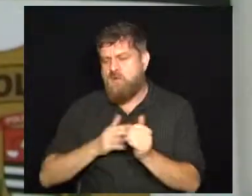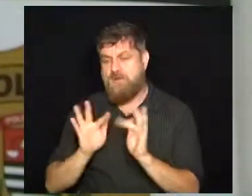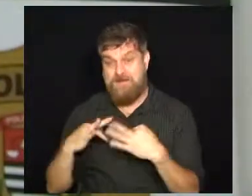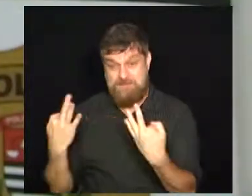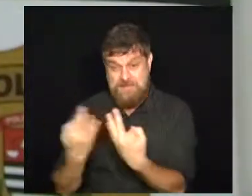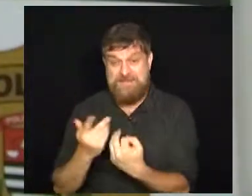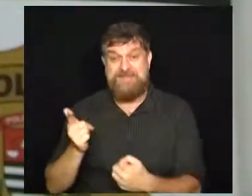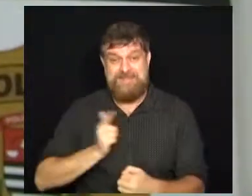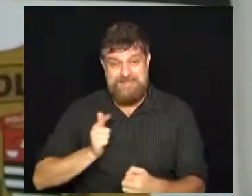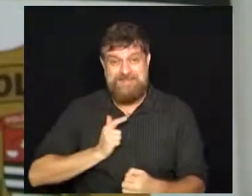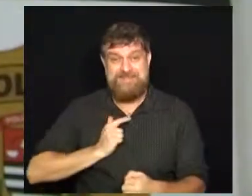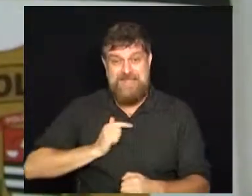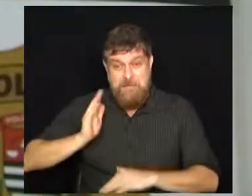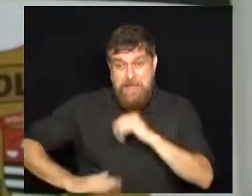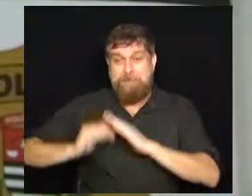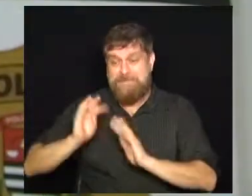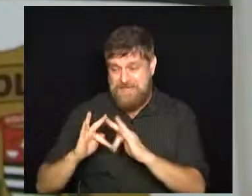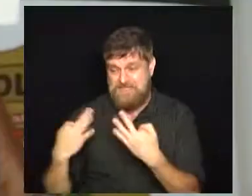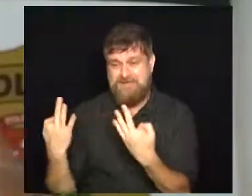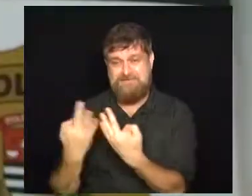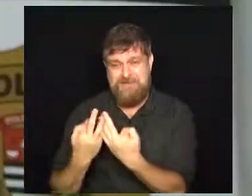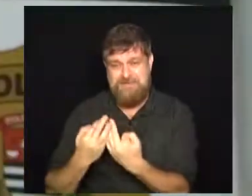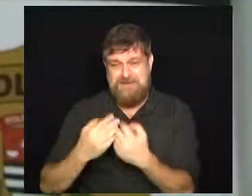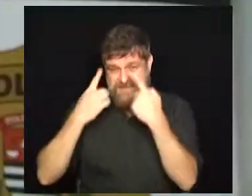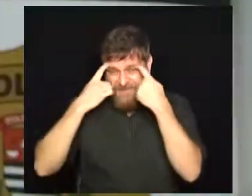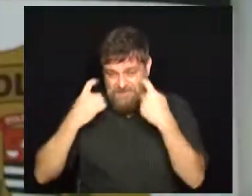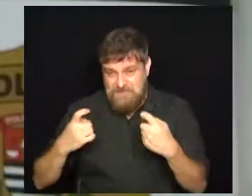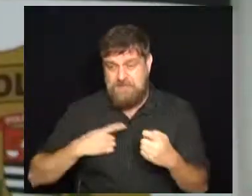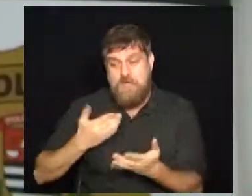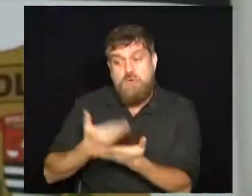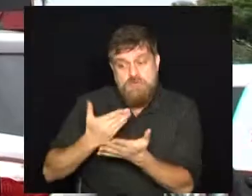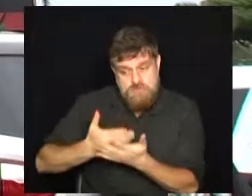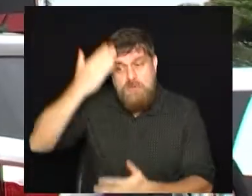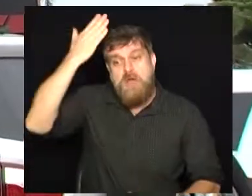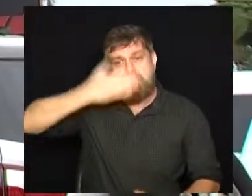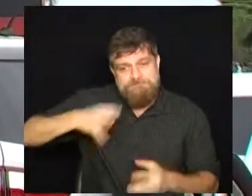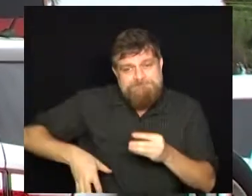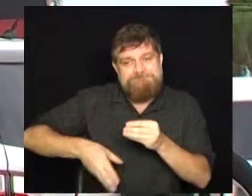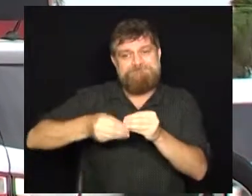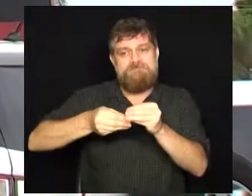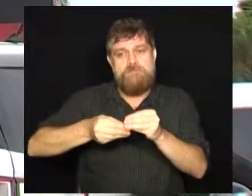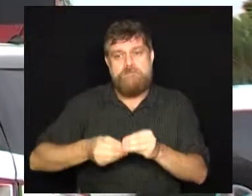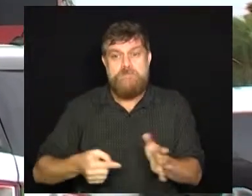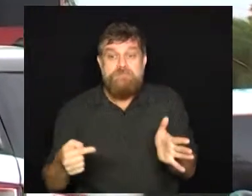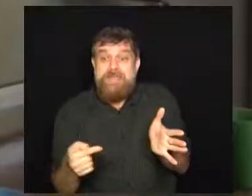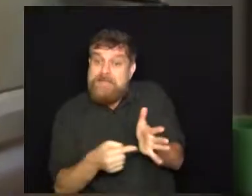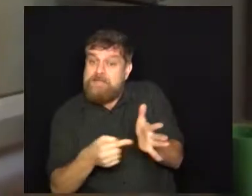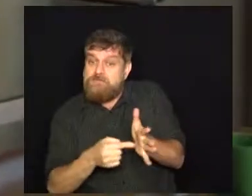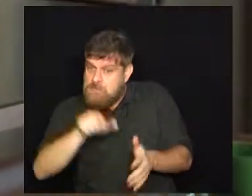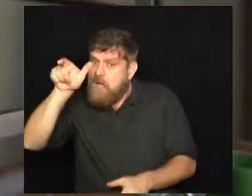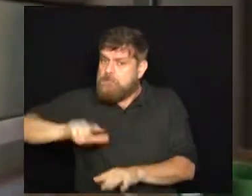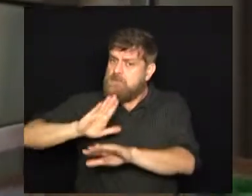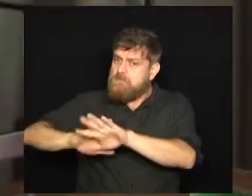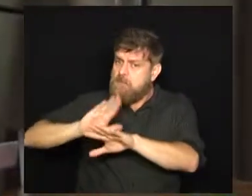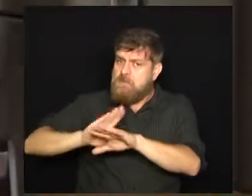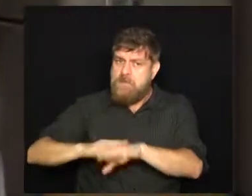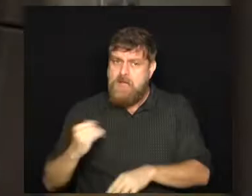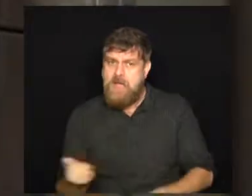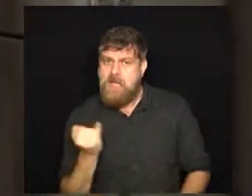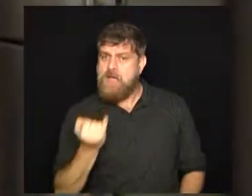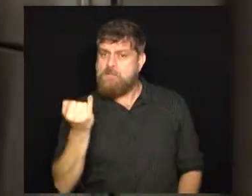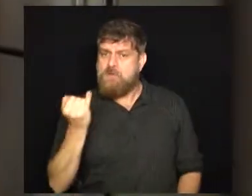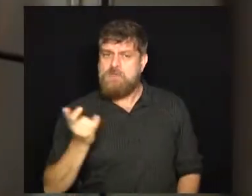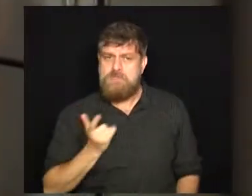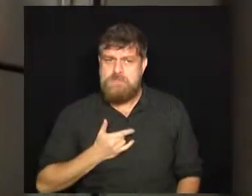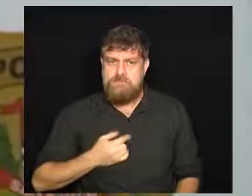esse tipo de comportamento familiar. Isso os estudos vêm concluindo, né? Denunciar o agressor é um passo importante para